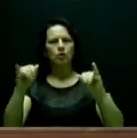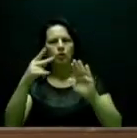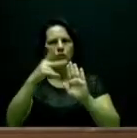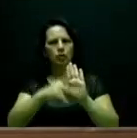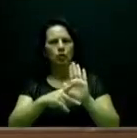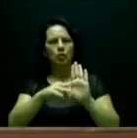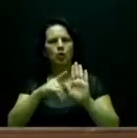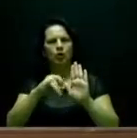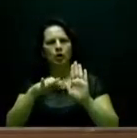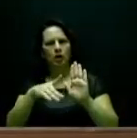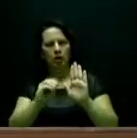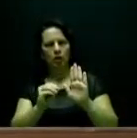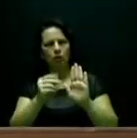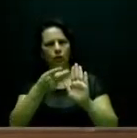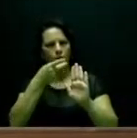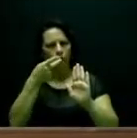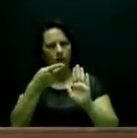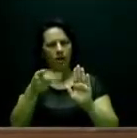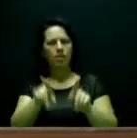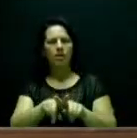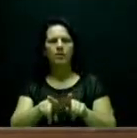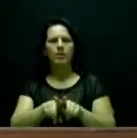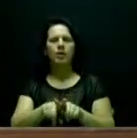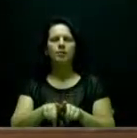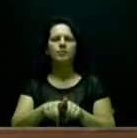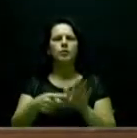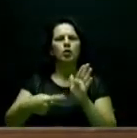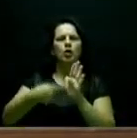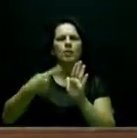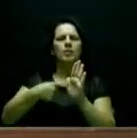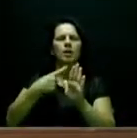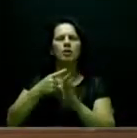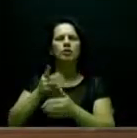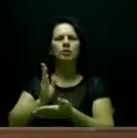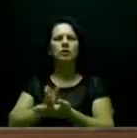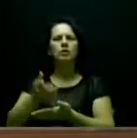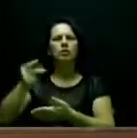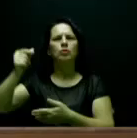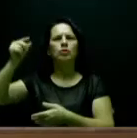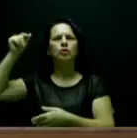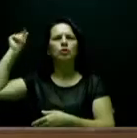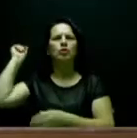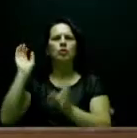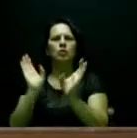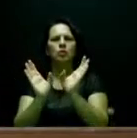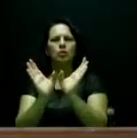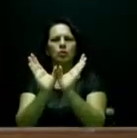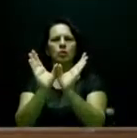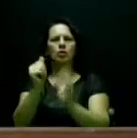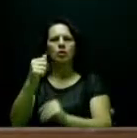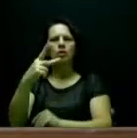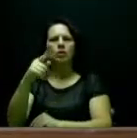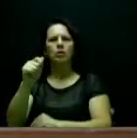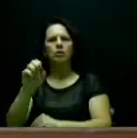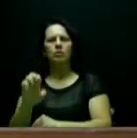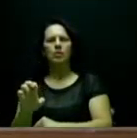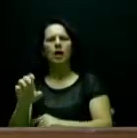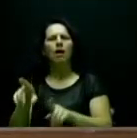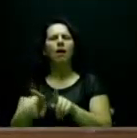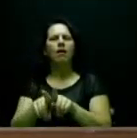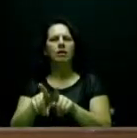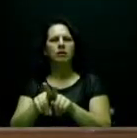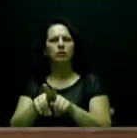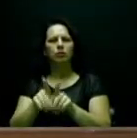lei. Desde o primeiro momento, quando nós acompanhamos desde a APAE, na própria Vila Elizabeth, quando foi